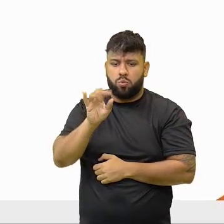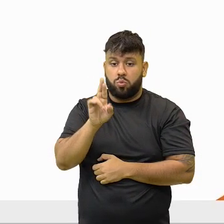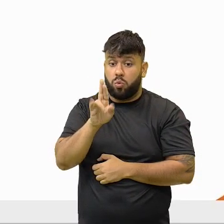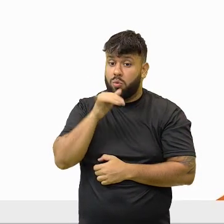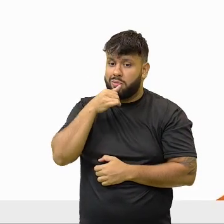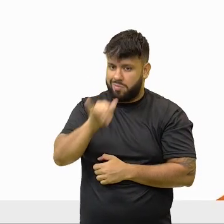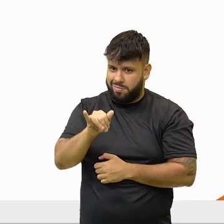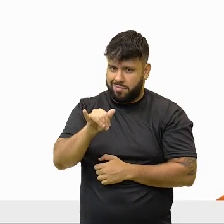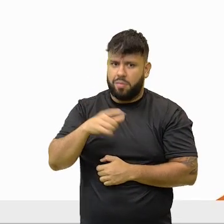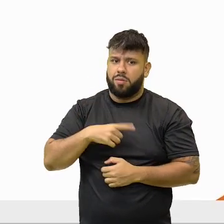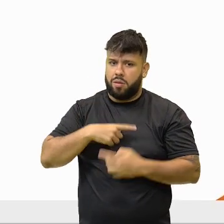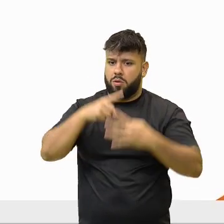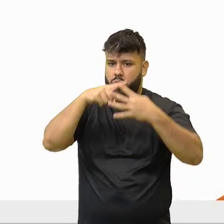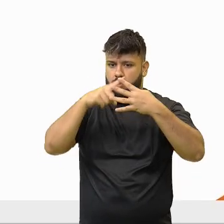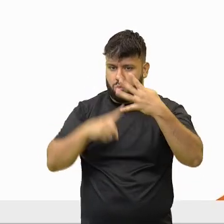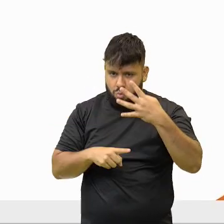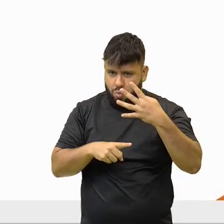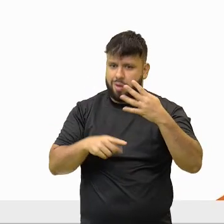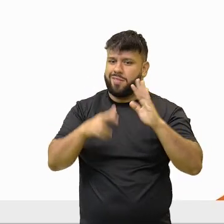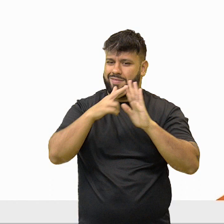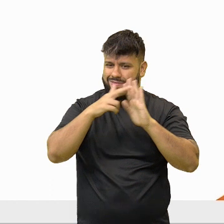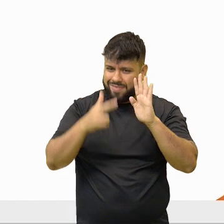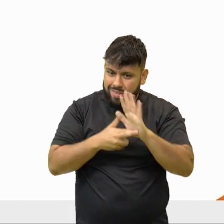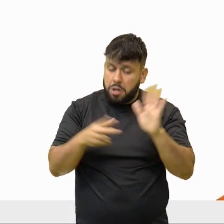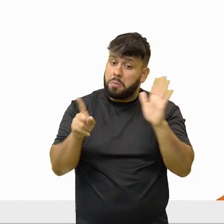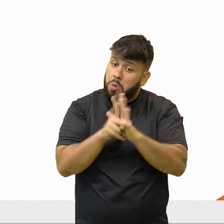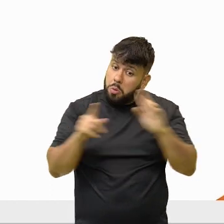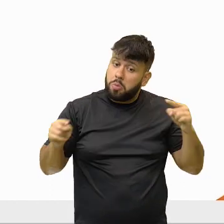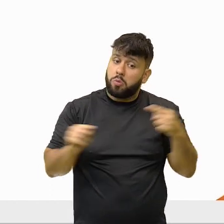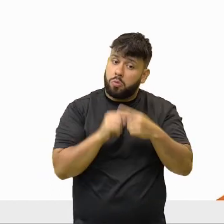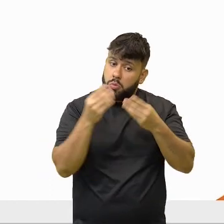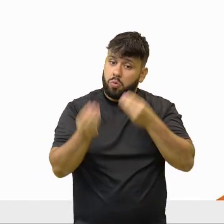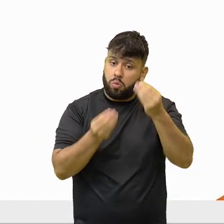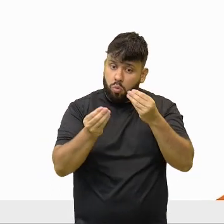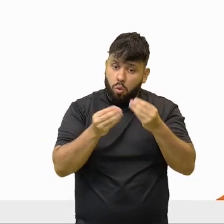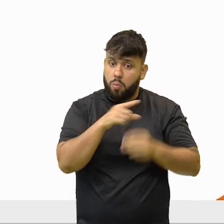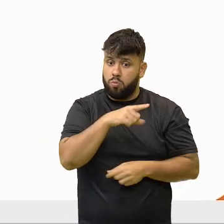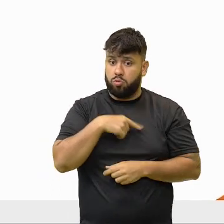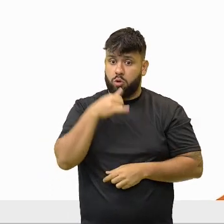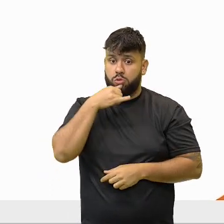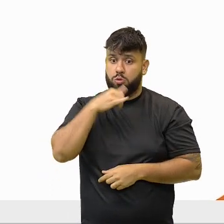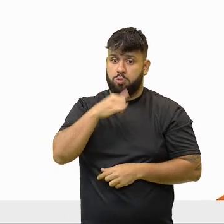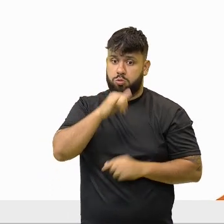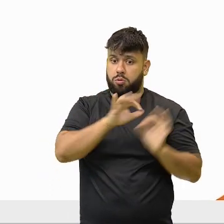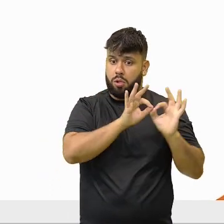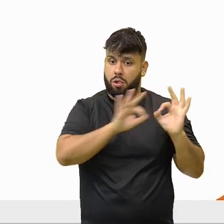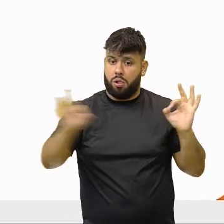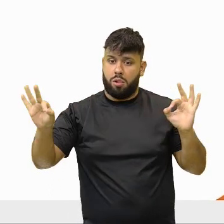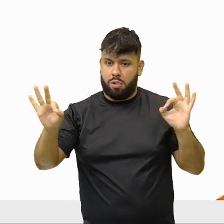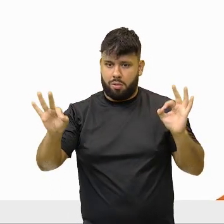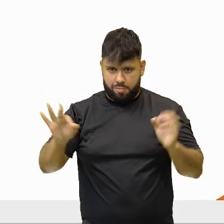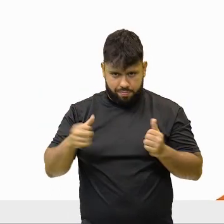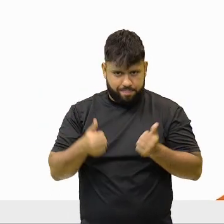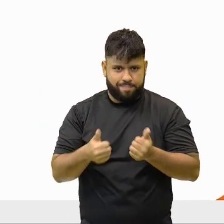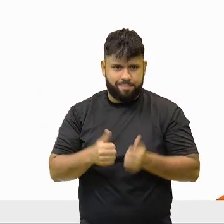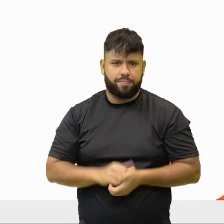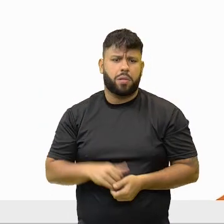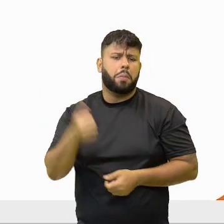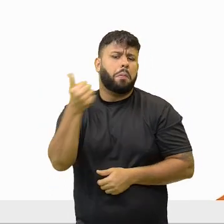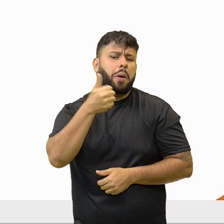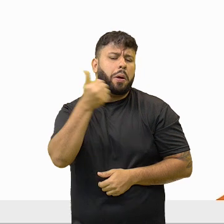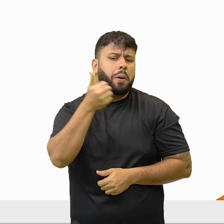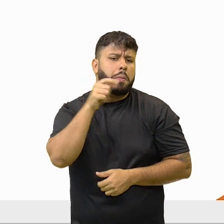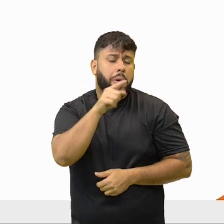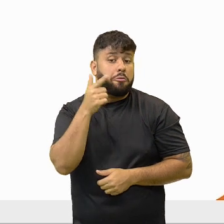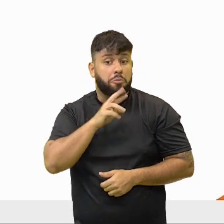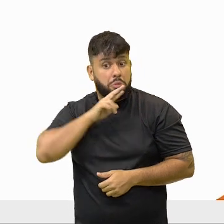esqueçam, 4 propriedades básicas associadas ao fato do condutor estar carregado. Vamos à primeira propriedade então, para poder conseguirmos